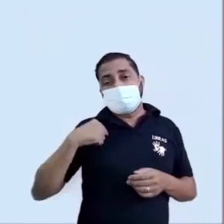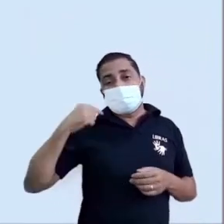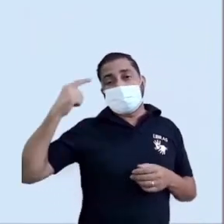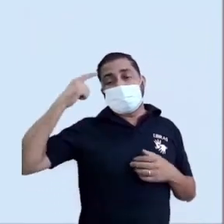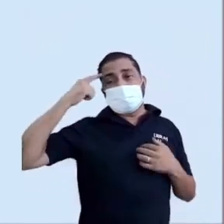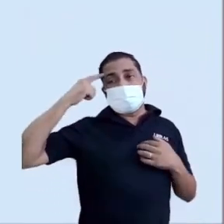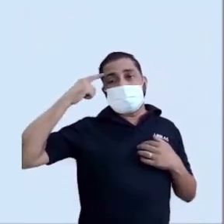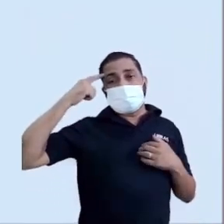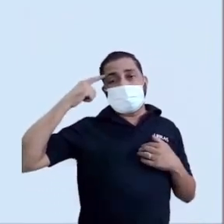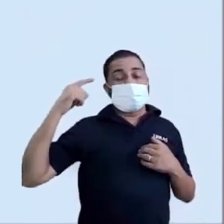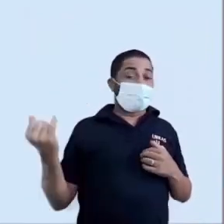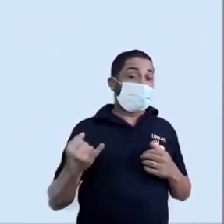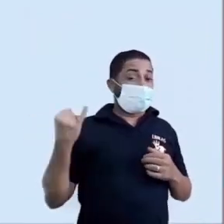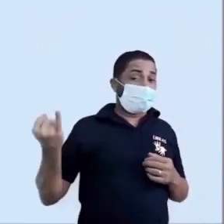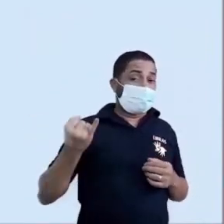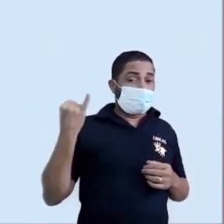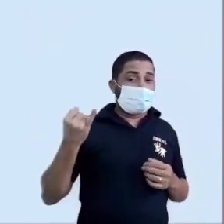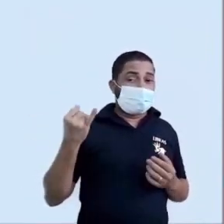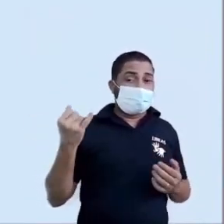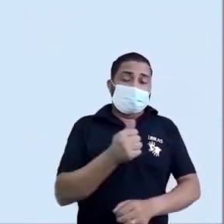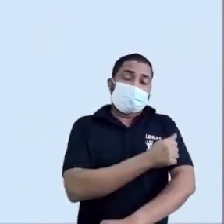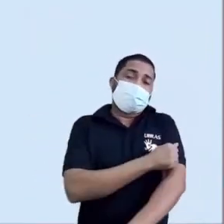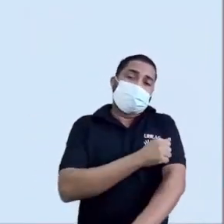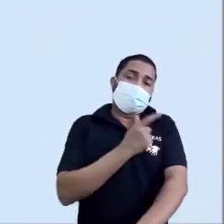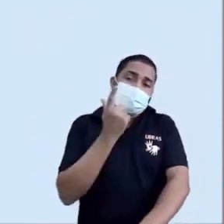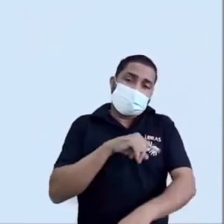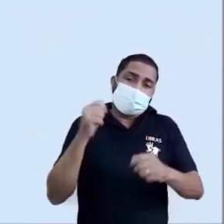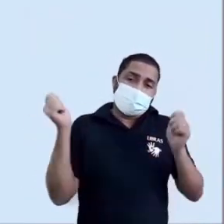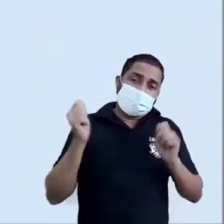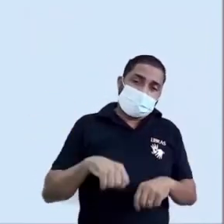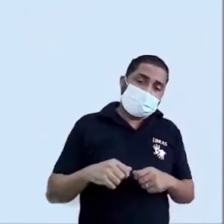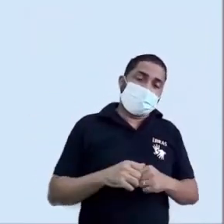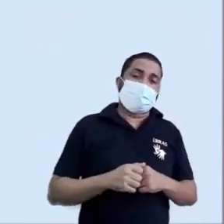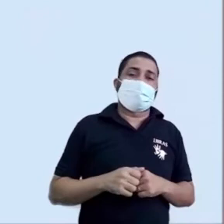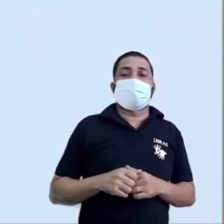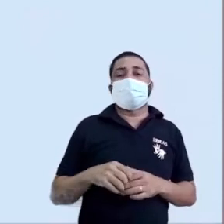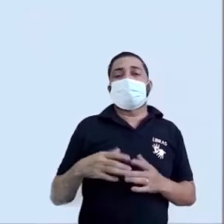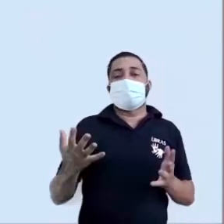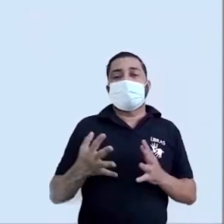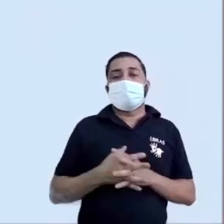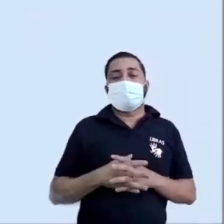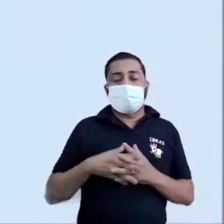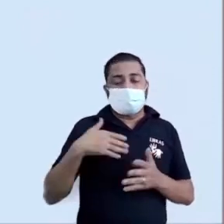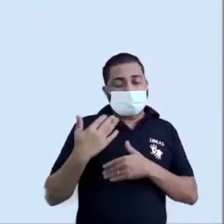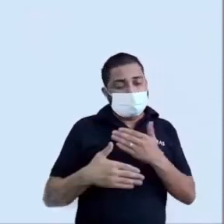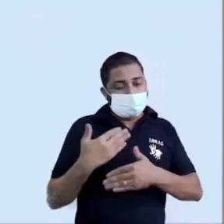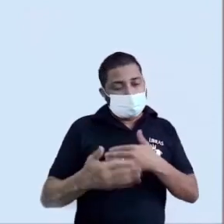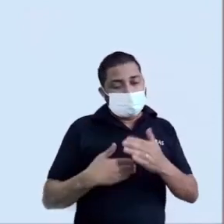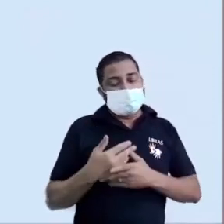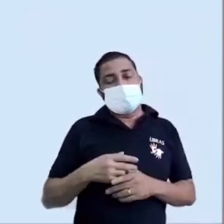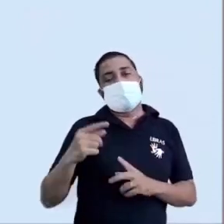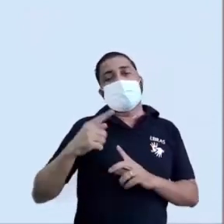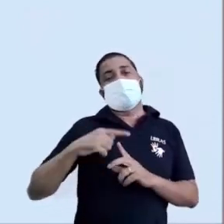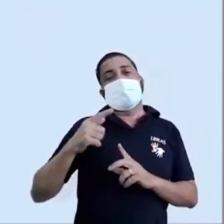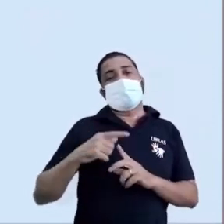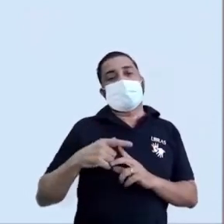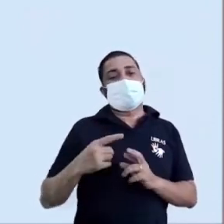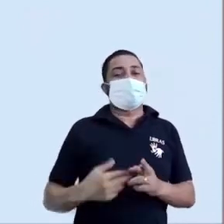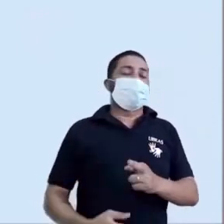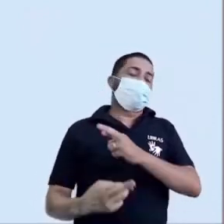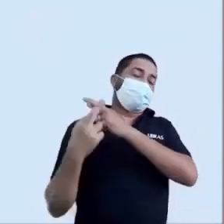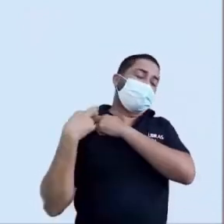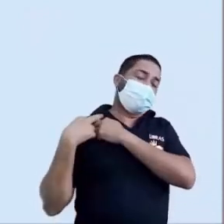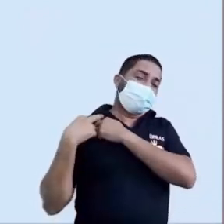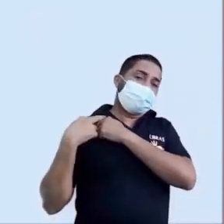acho muito importante que o estudante tenha a possibilidade de desenvolver esse tipo de